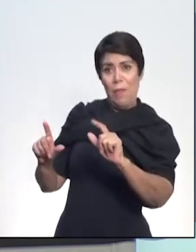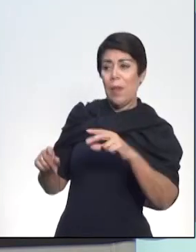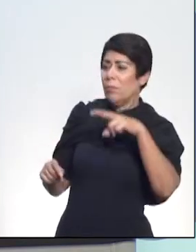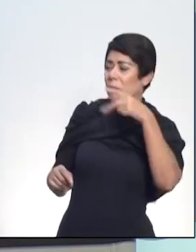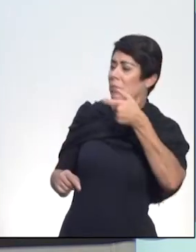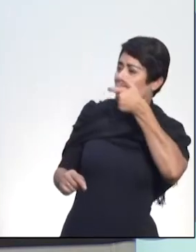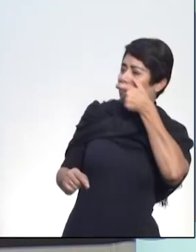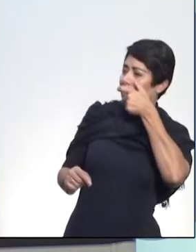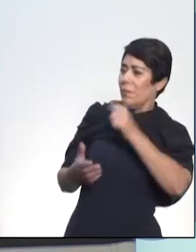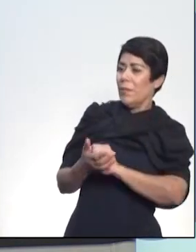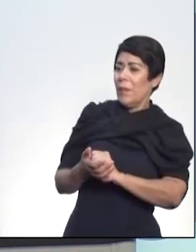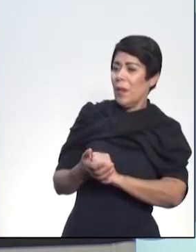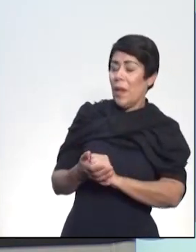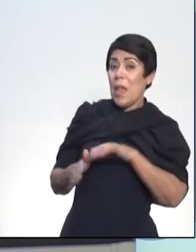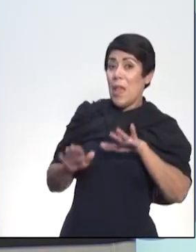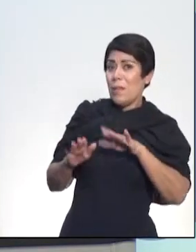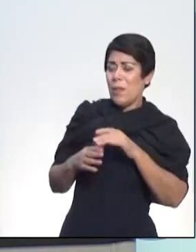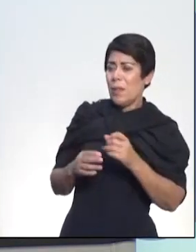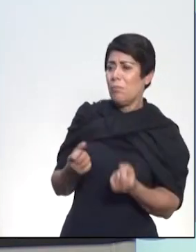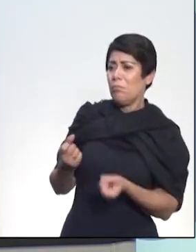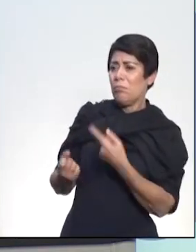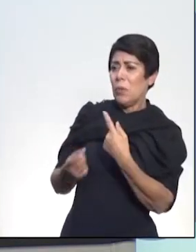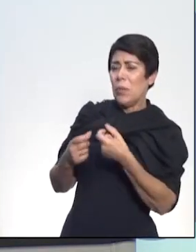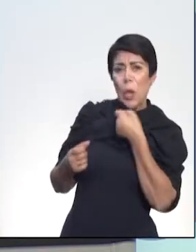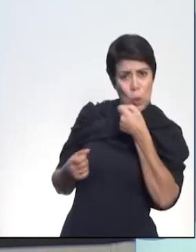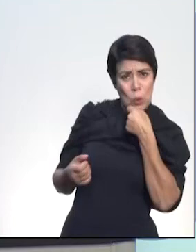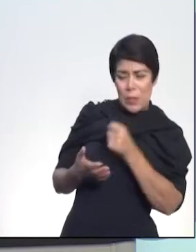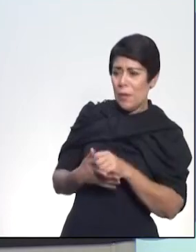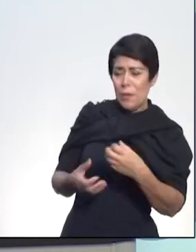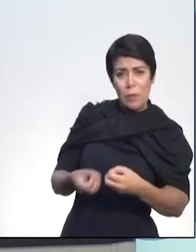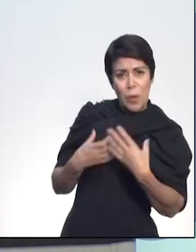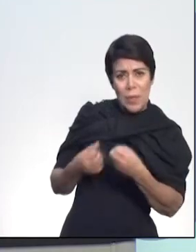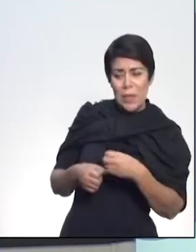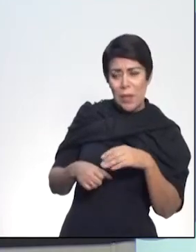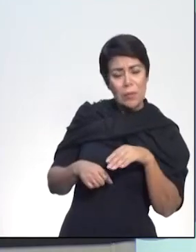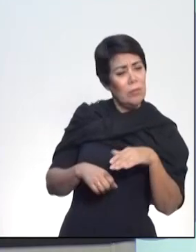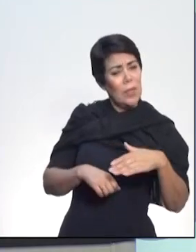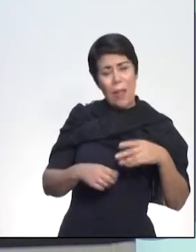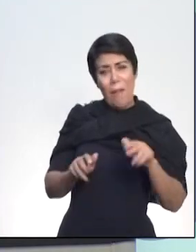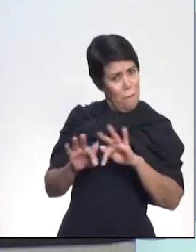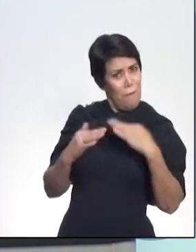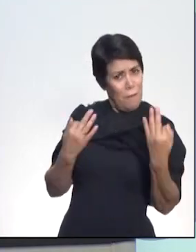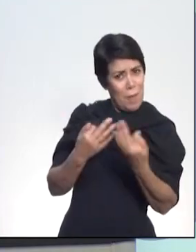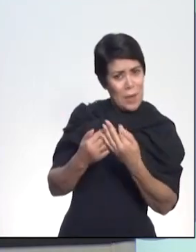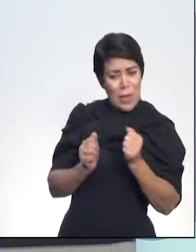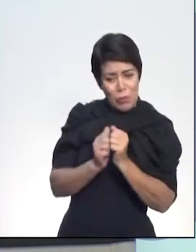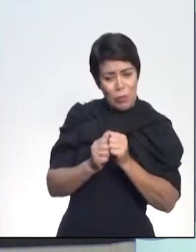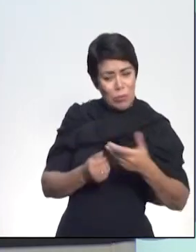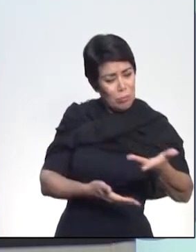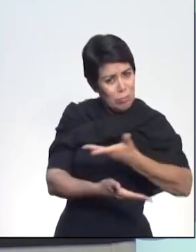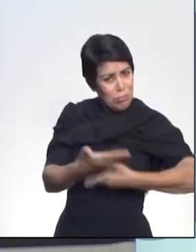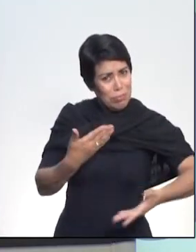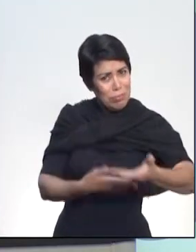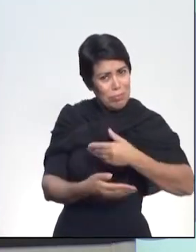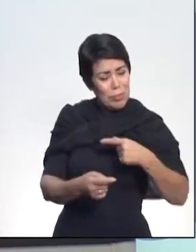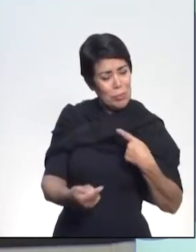legal. E conforme vão surgindo notícias, informações, eles discutem. Isso é muito bacana,